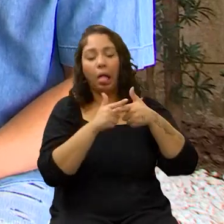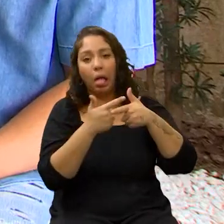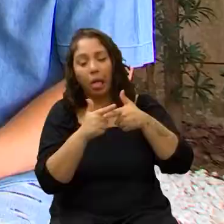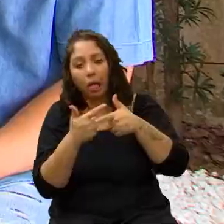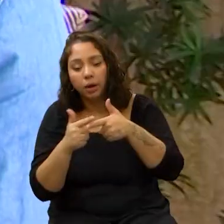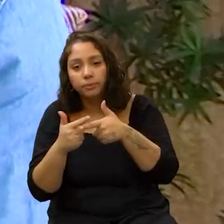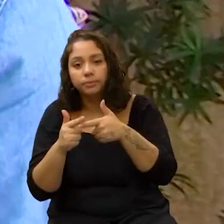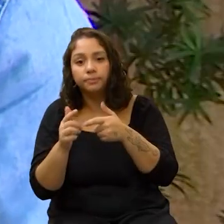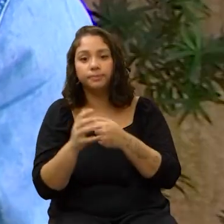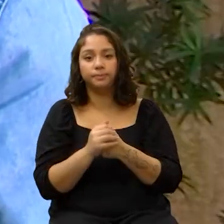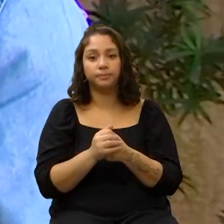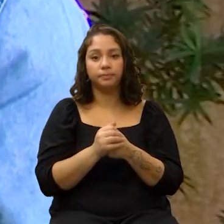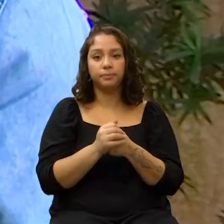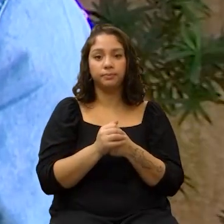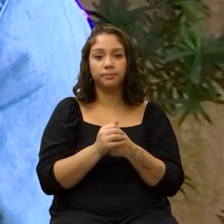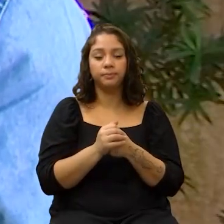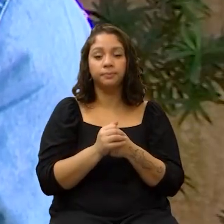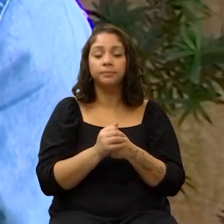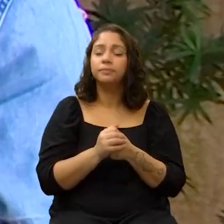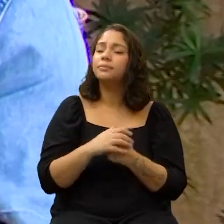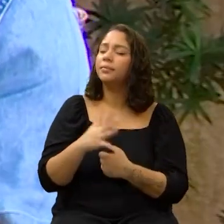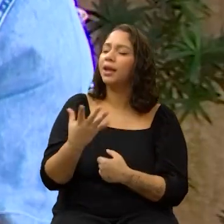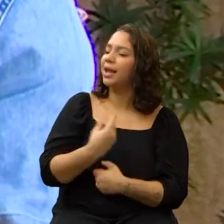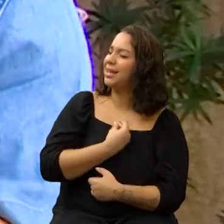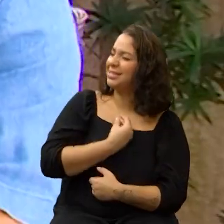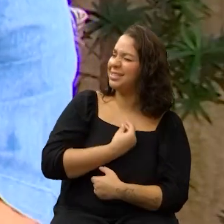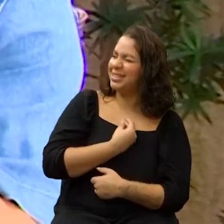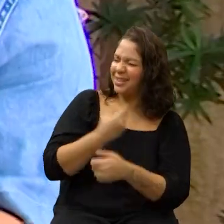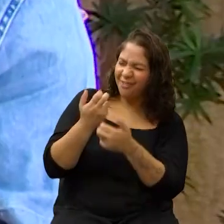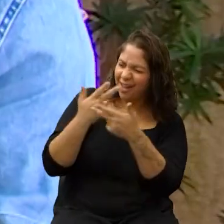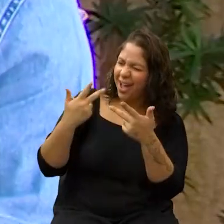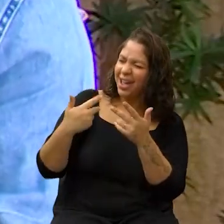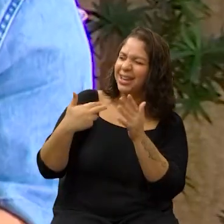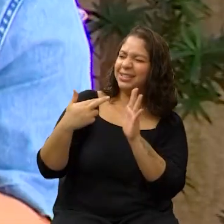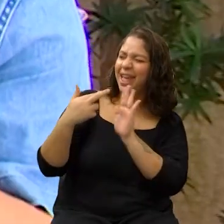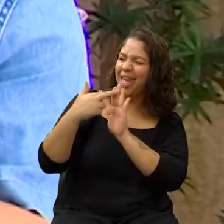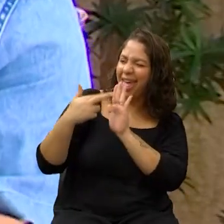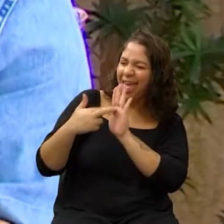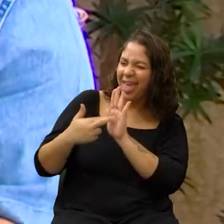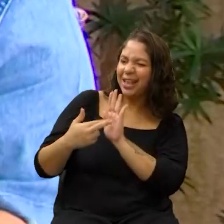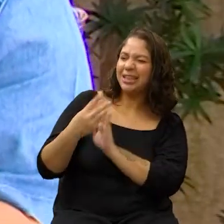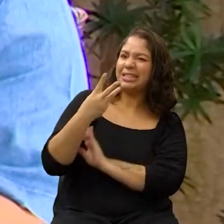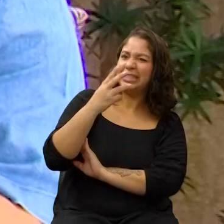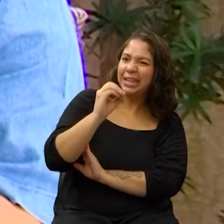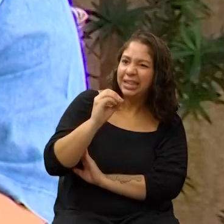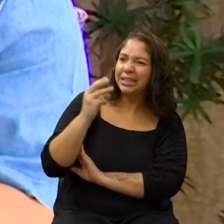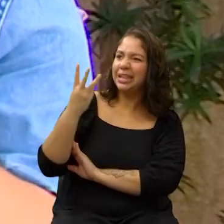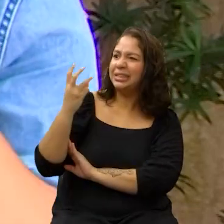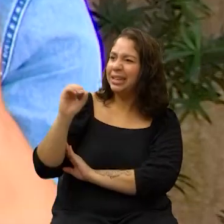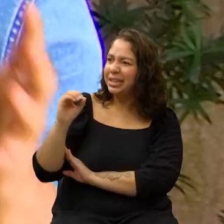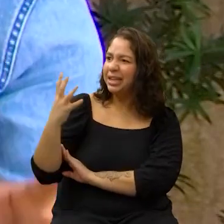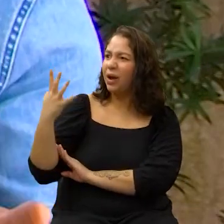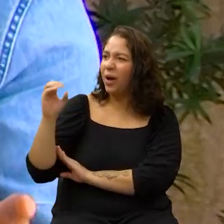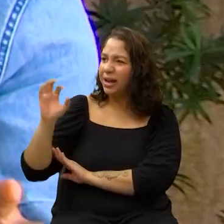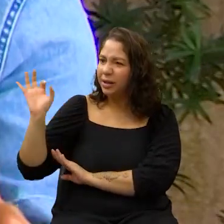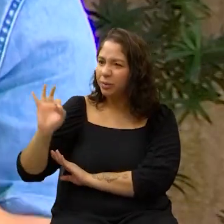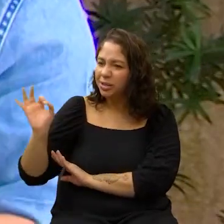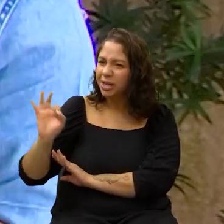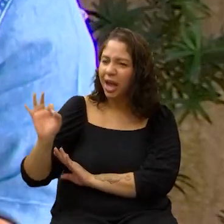desfavorável? Existe por aí várias regras, né? 30, 30, 40,